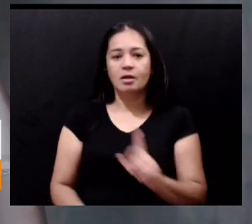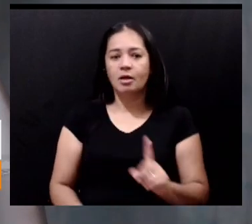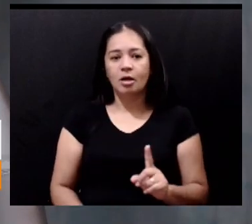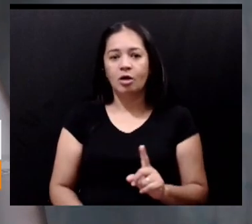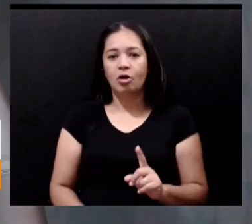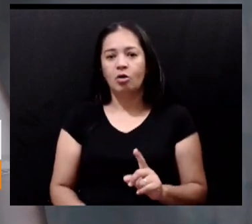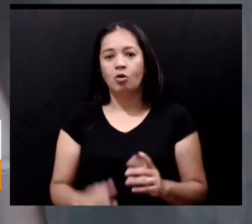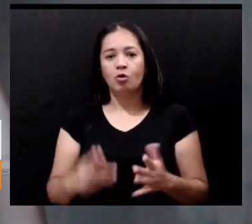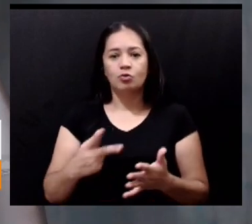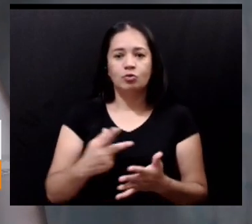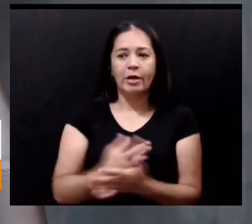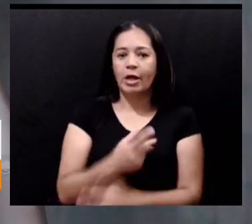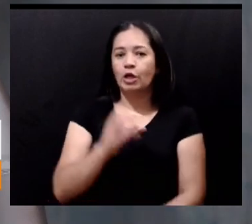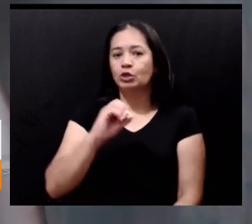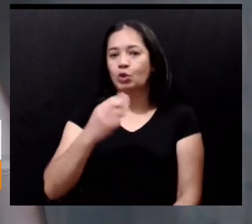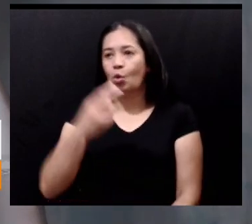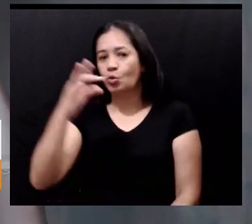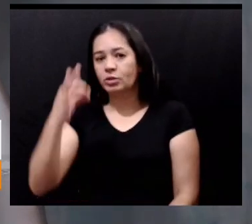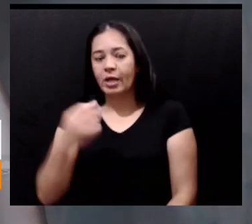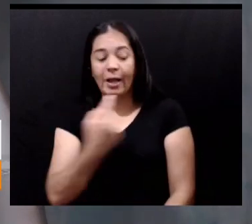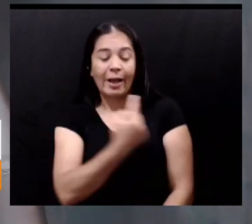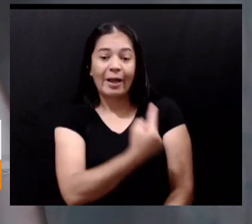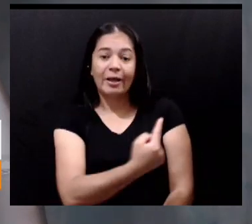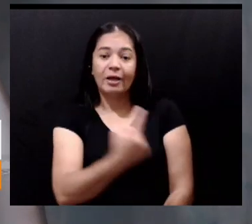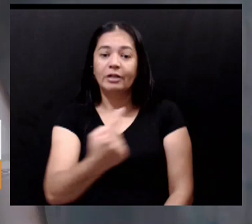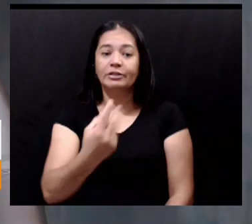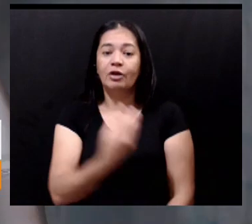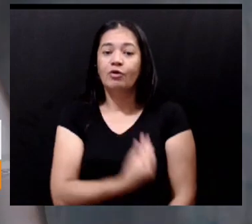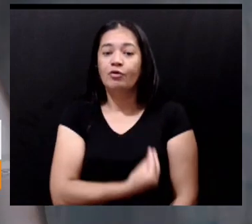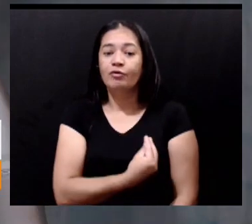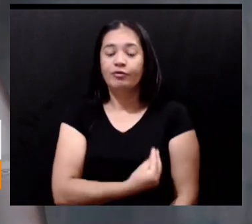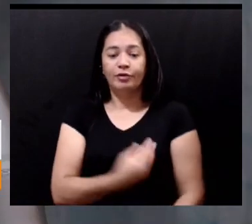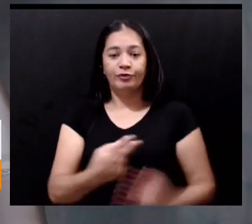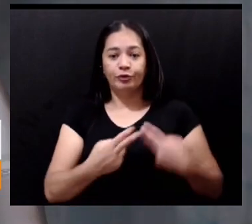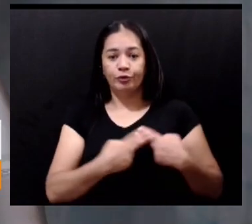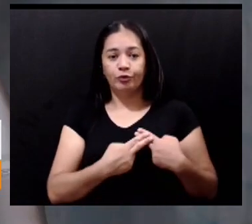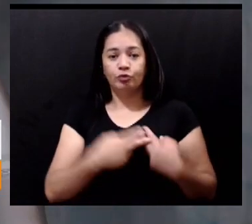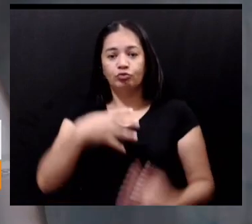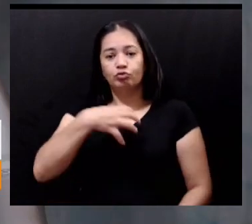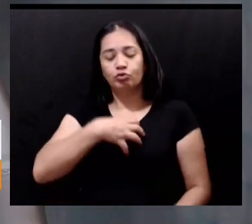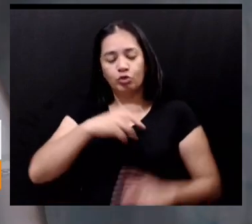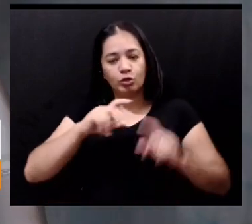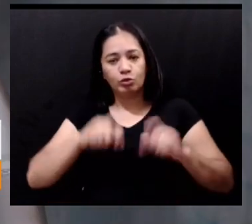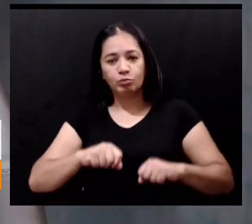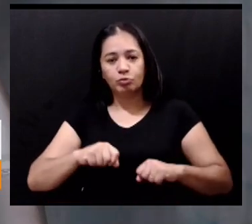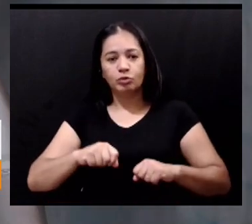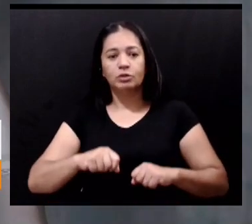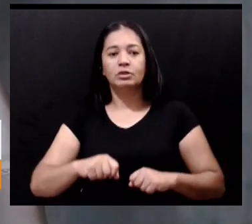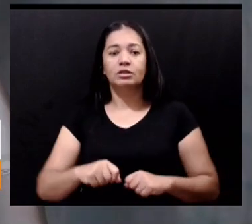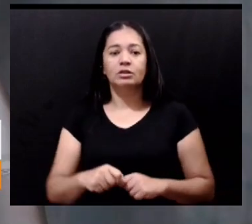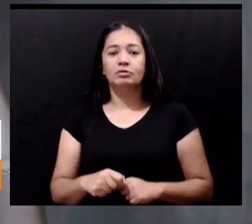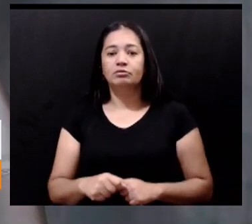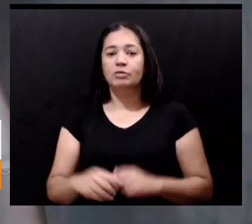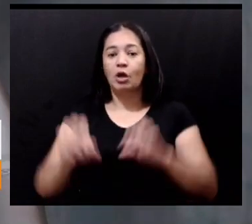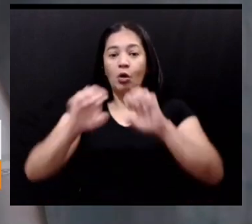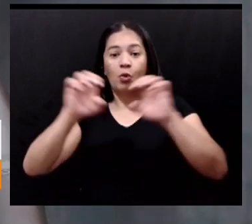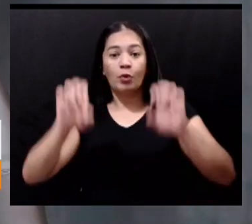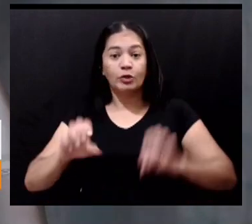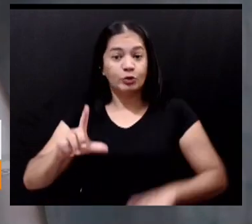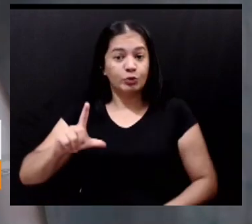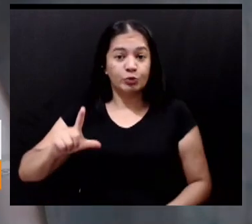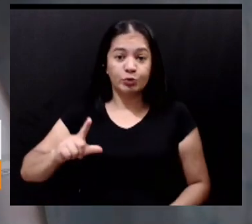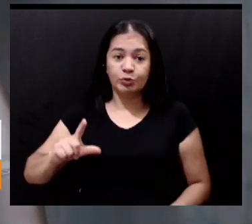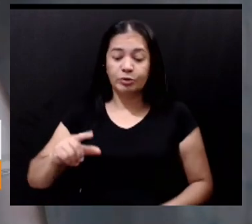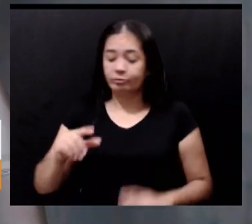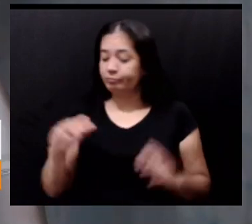luto. Cada um vai viver dentro da sua possibilidade, com os recursos que tem, com a estrutura, às vezes, que tem ao entorno, né? Esse